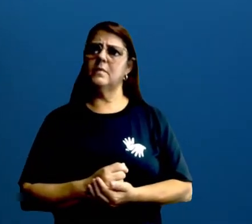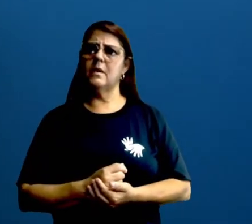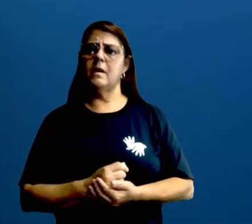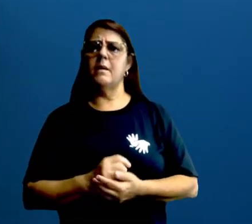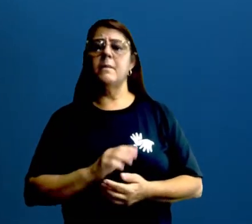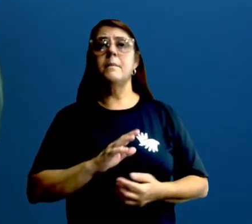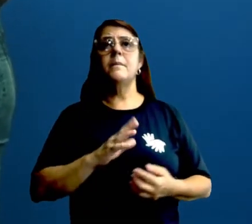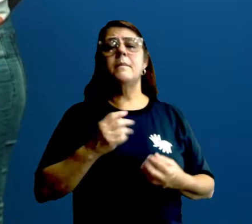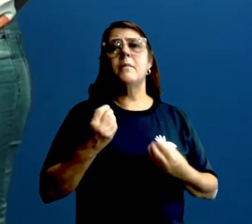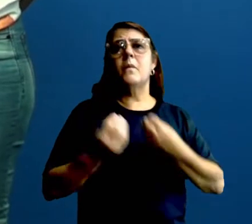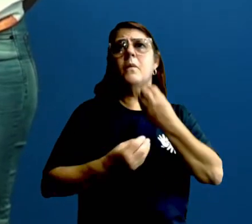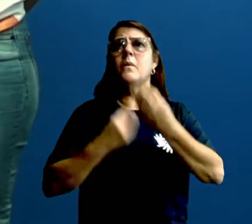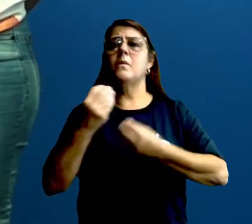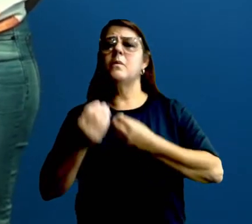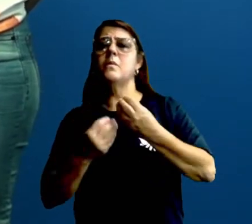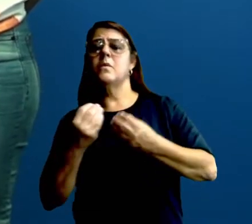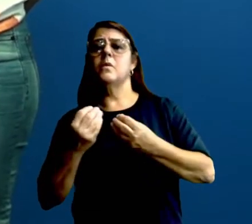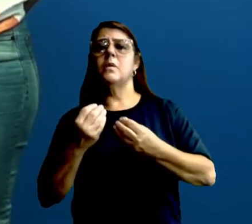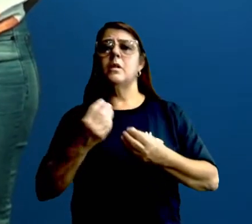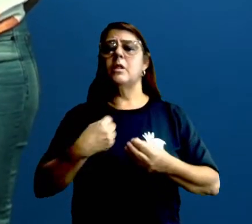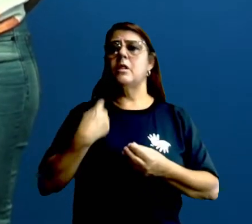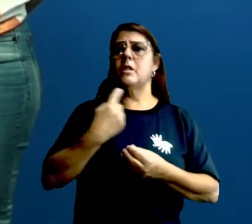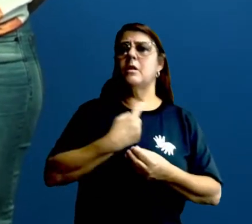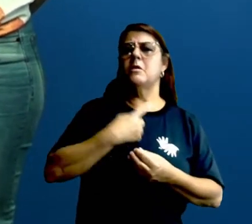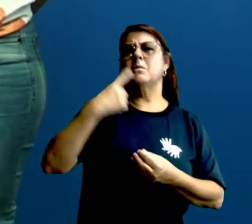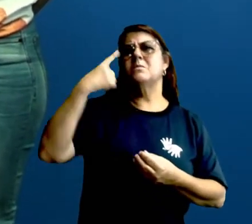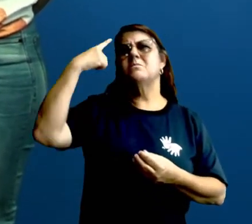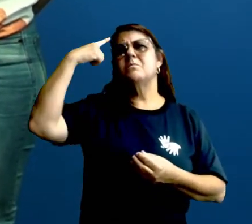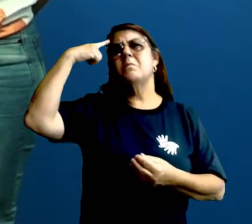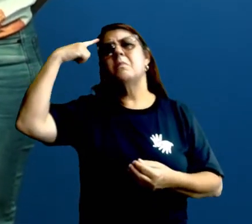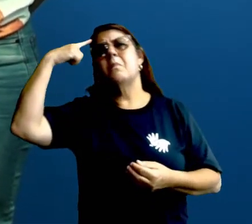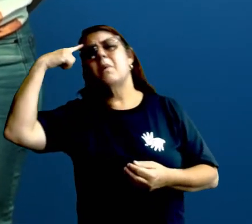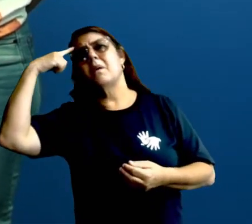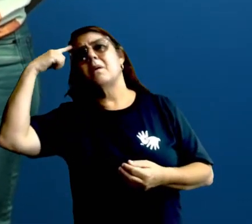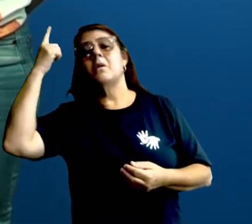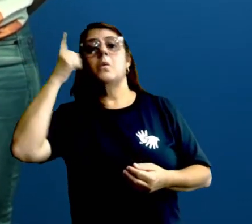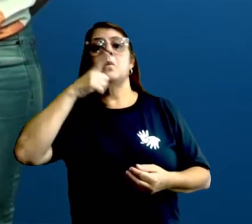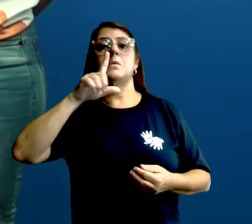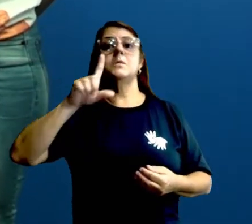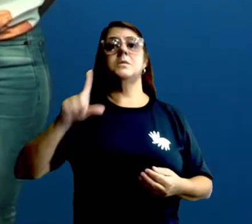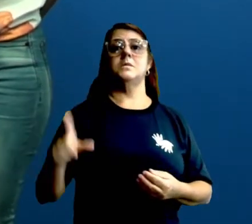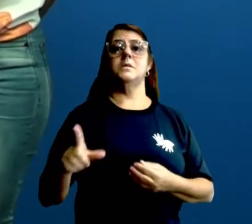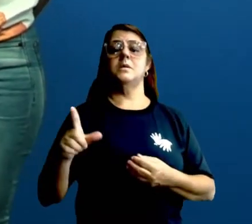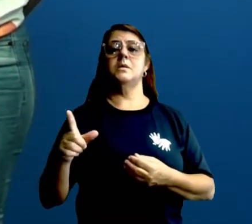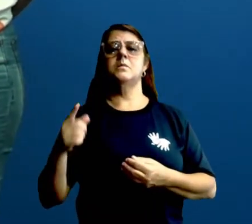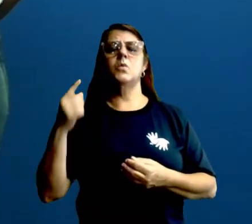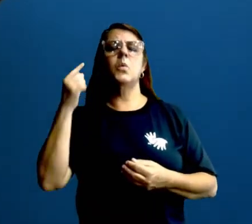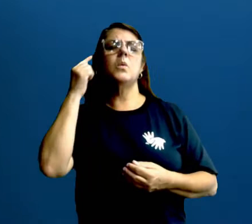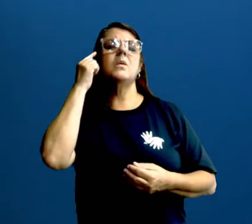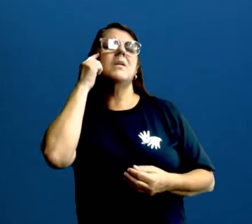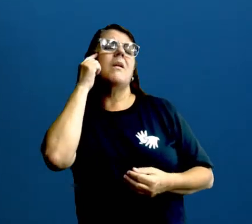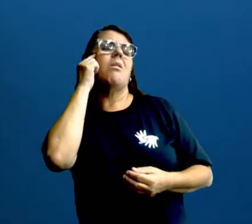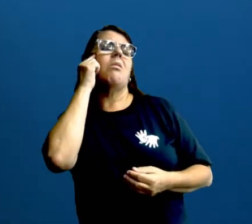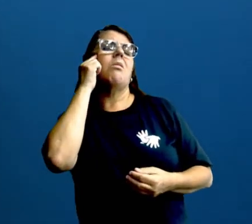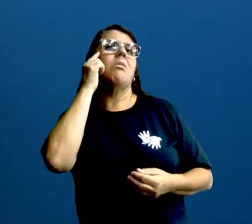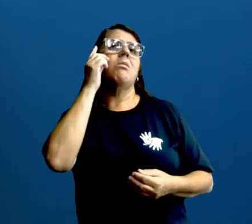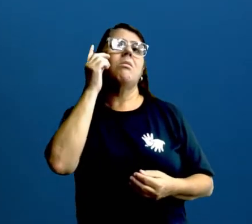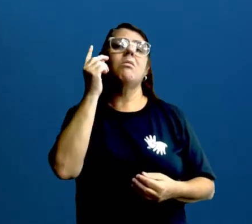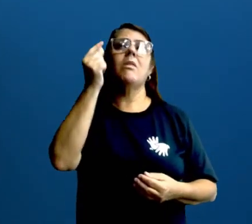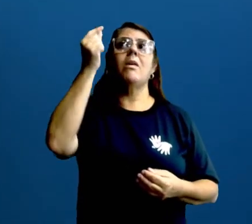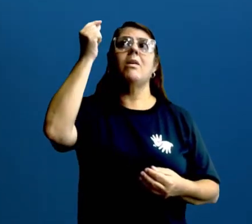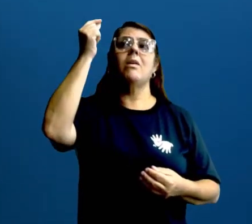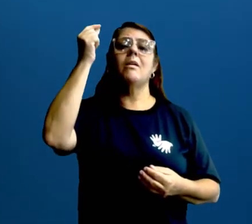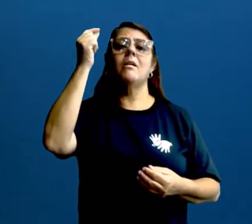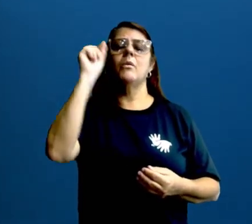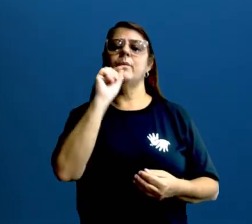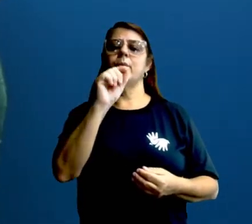para ilustrar e para que na nossa mente a gente consiga ter uma ideia já, mesmo sem